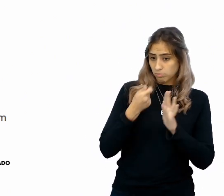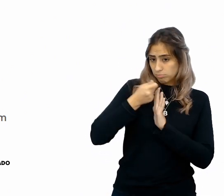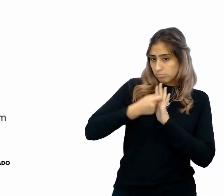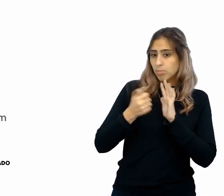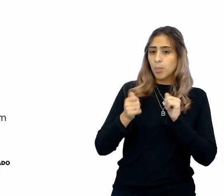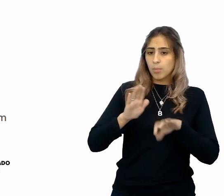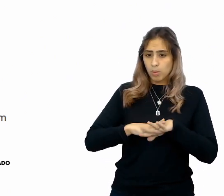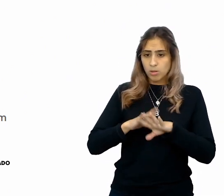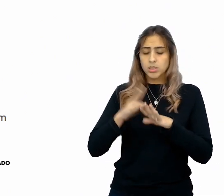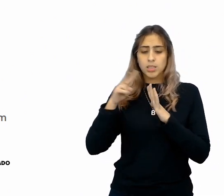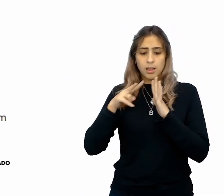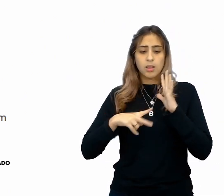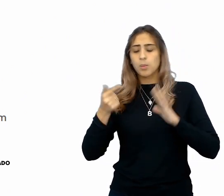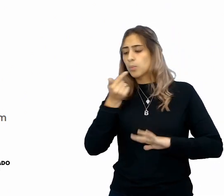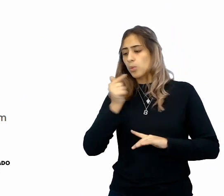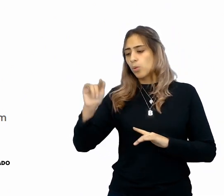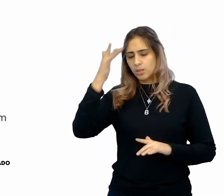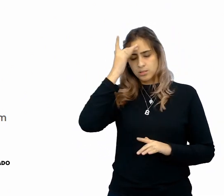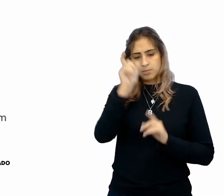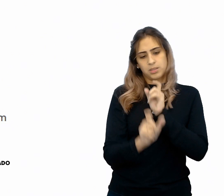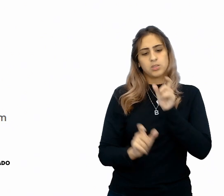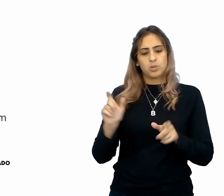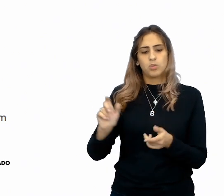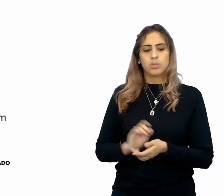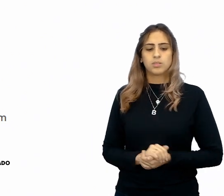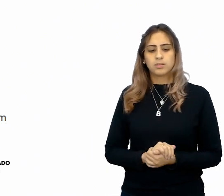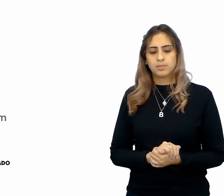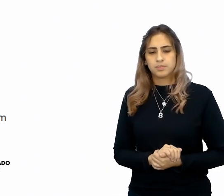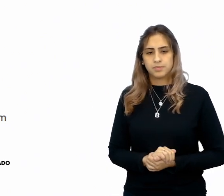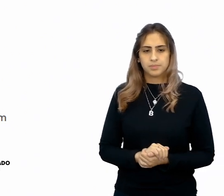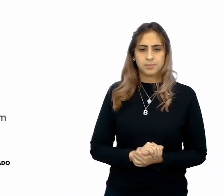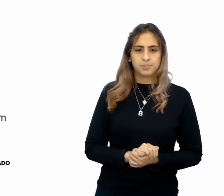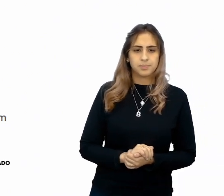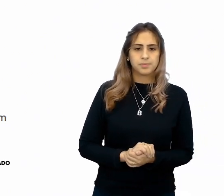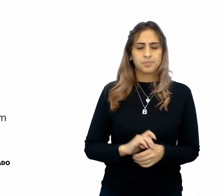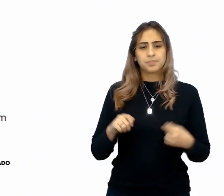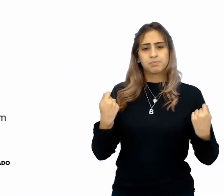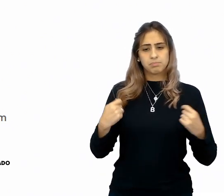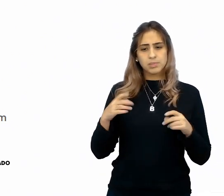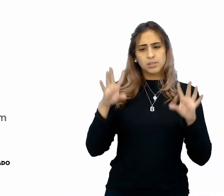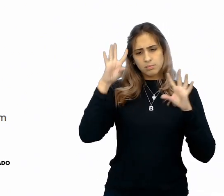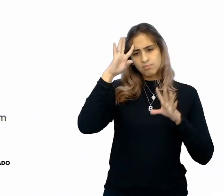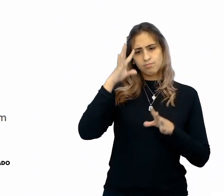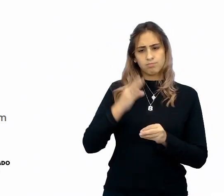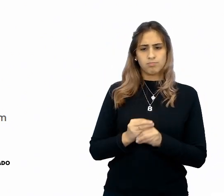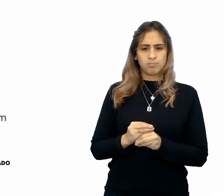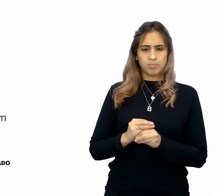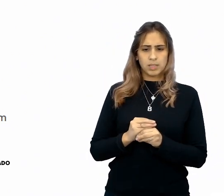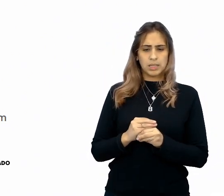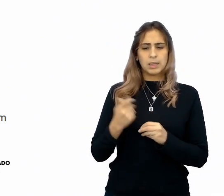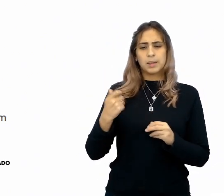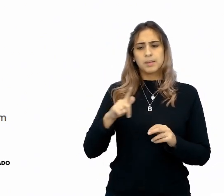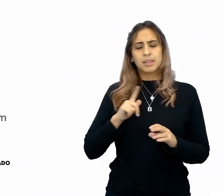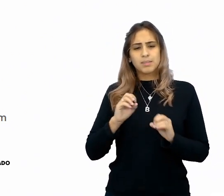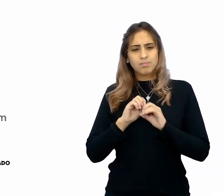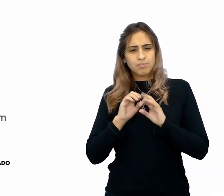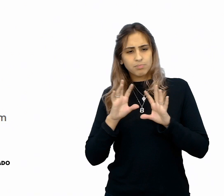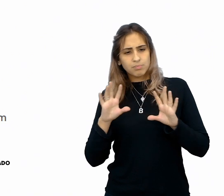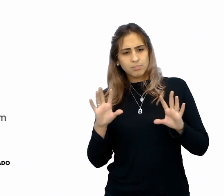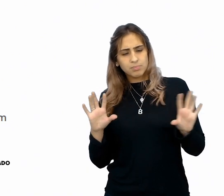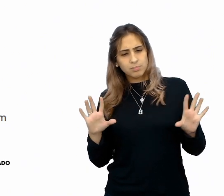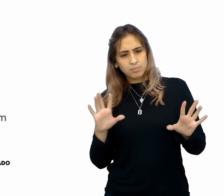pode ser lido por outras pessoas e precisa ser compreensível, precisa ter clareza,